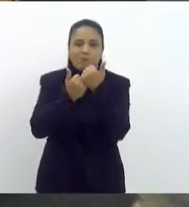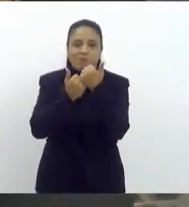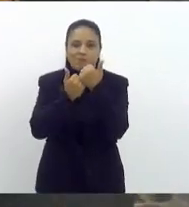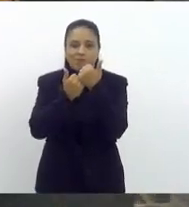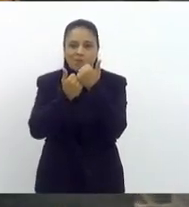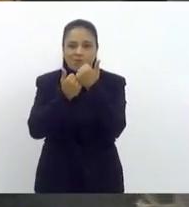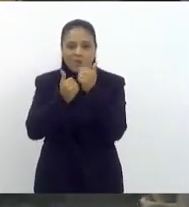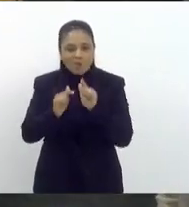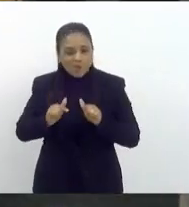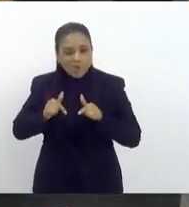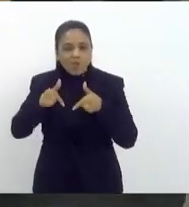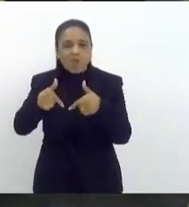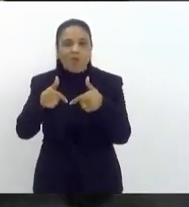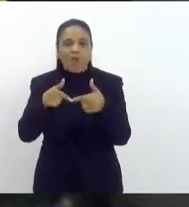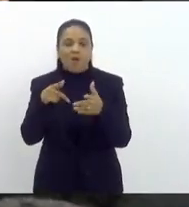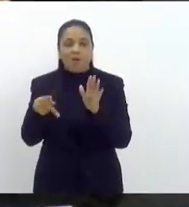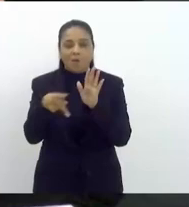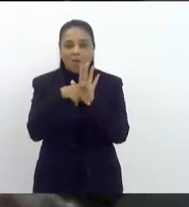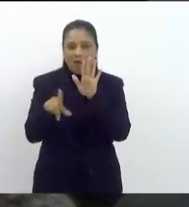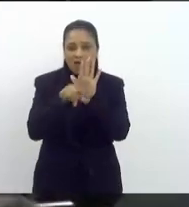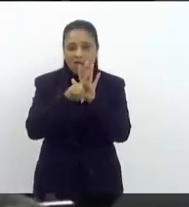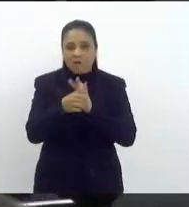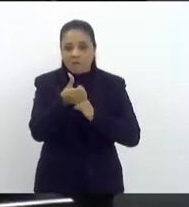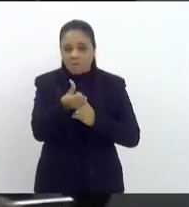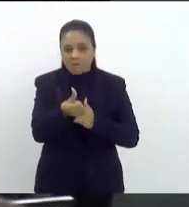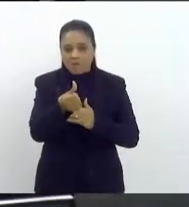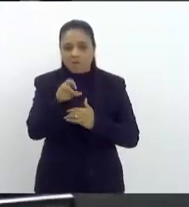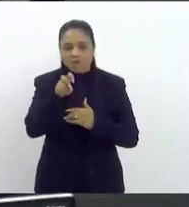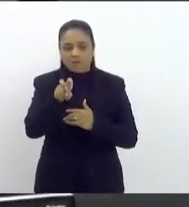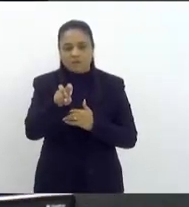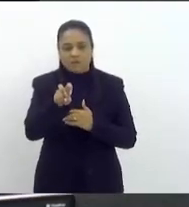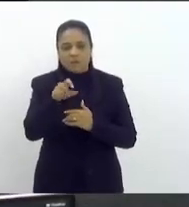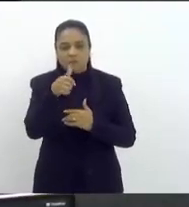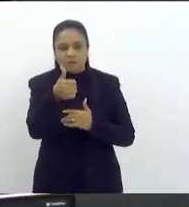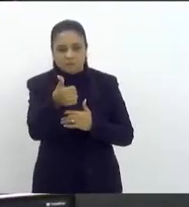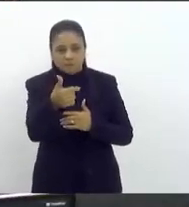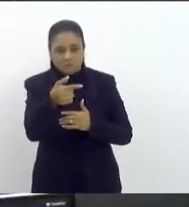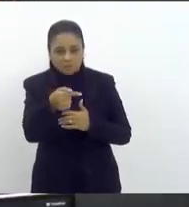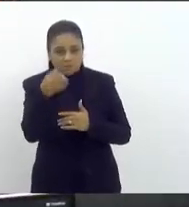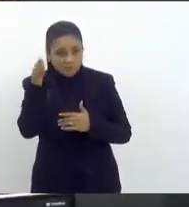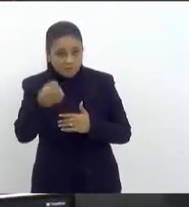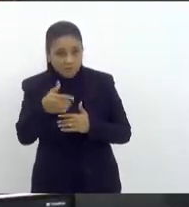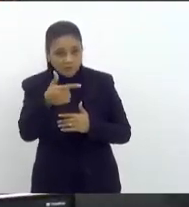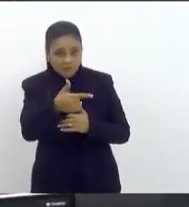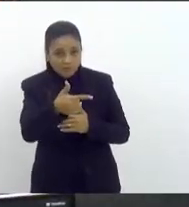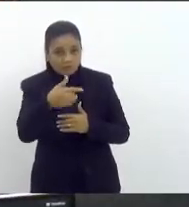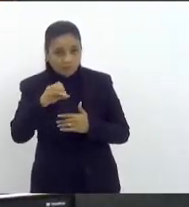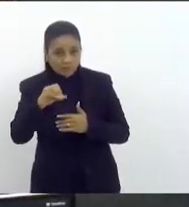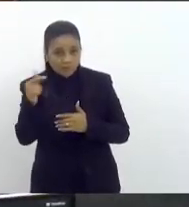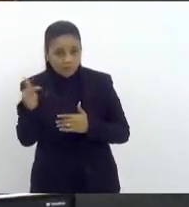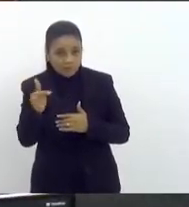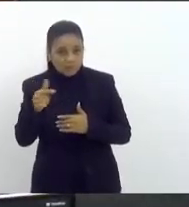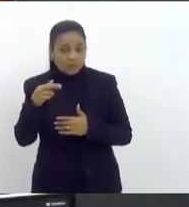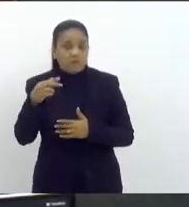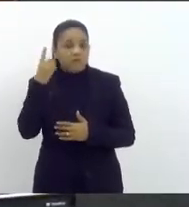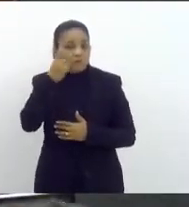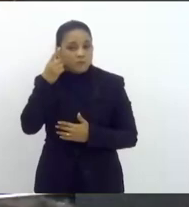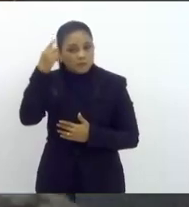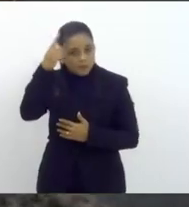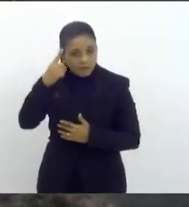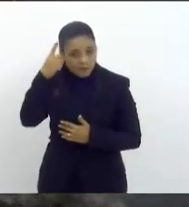ao projeto 65 17 de 2022 da Deputado Renata Souza